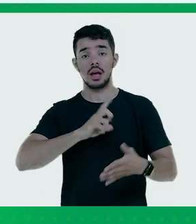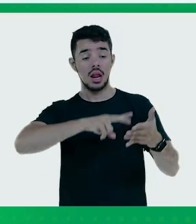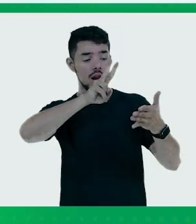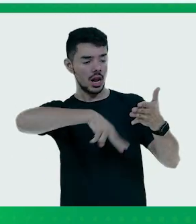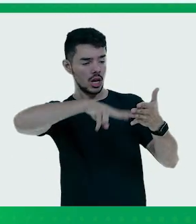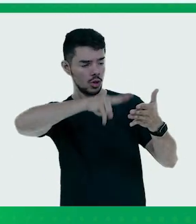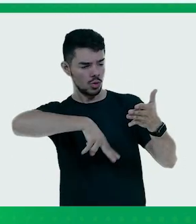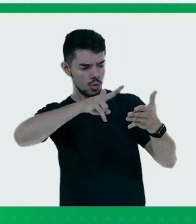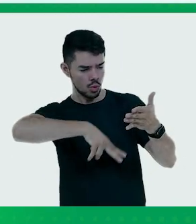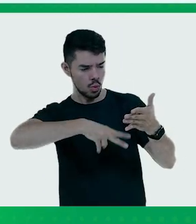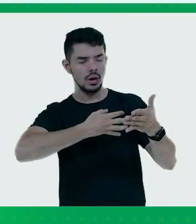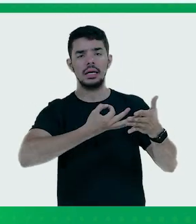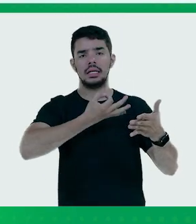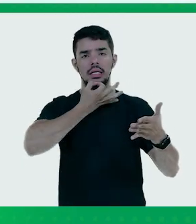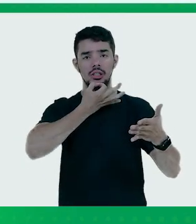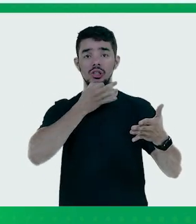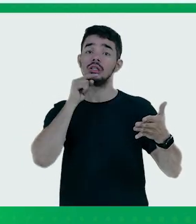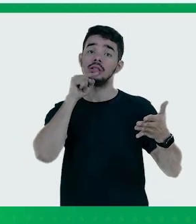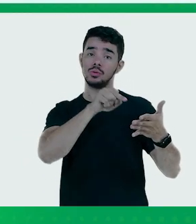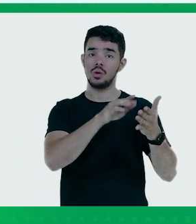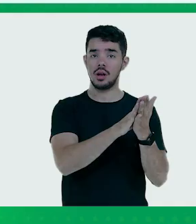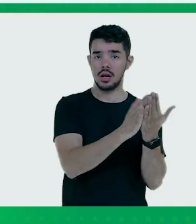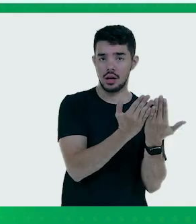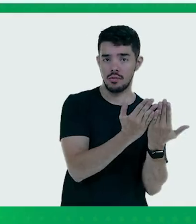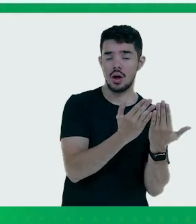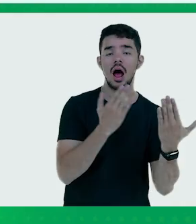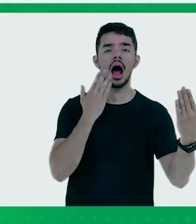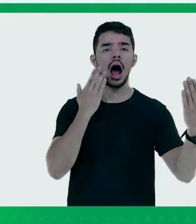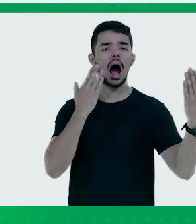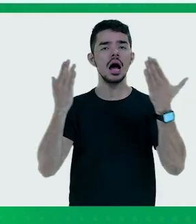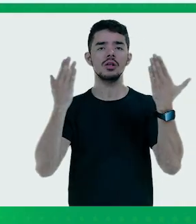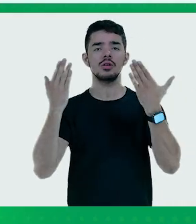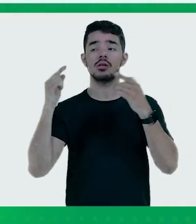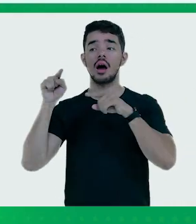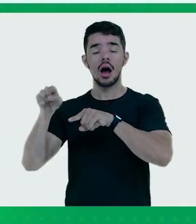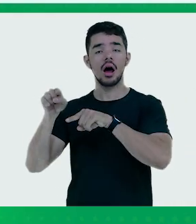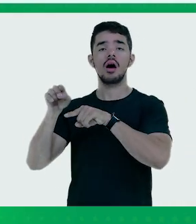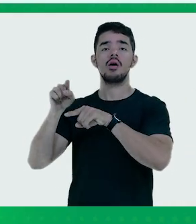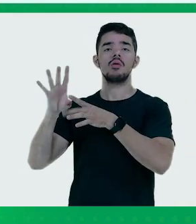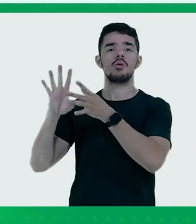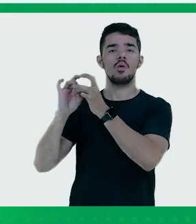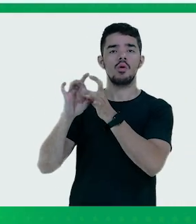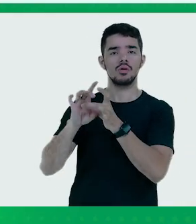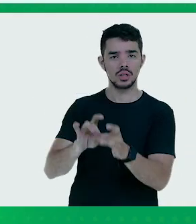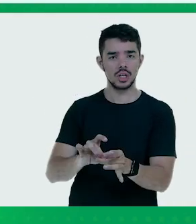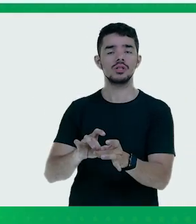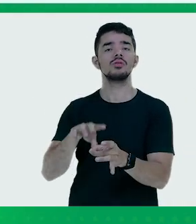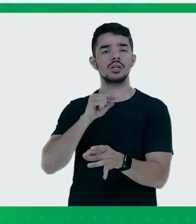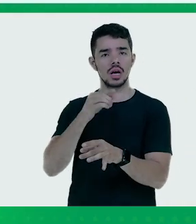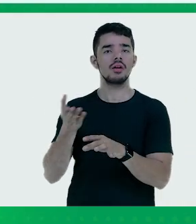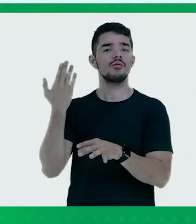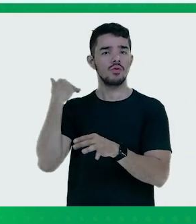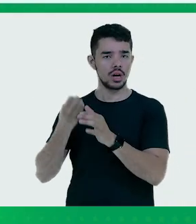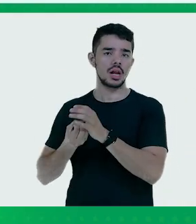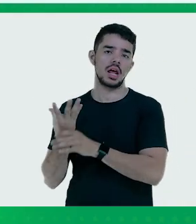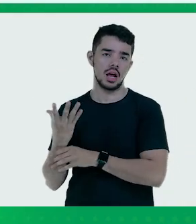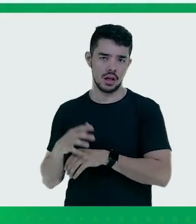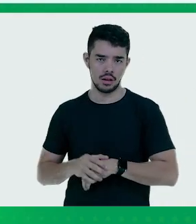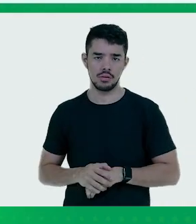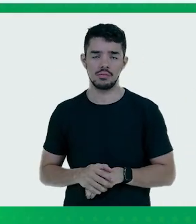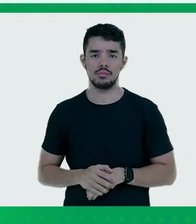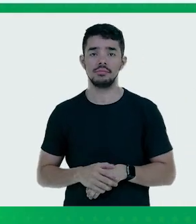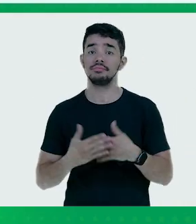leitura crítica tanto do livro, associando com o contexto em que ela foi elaborada. Então,